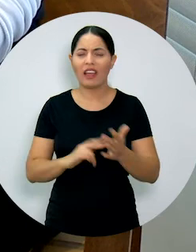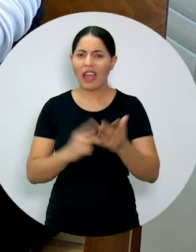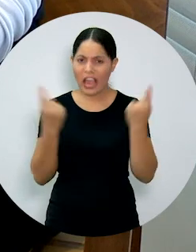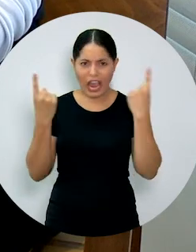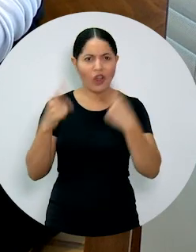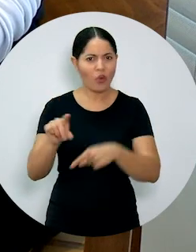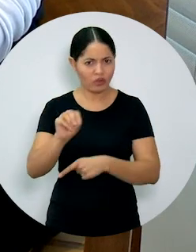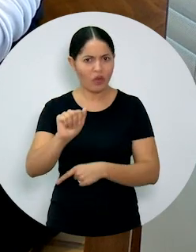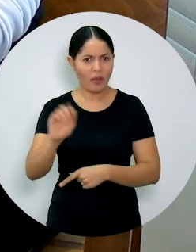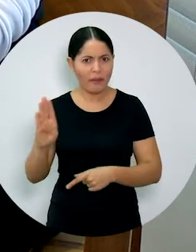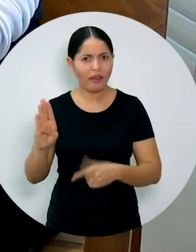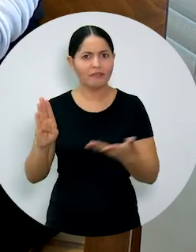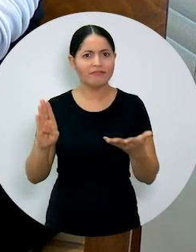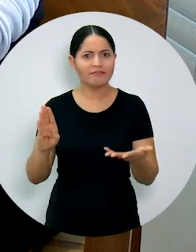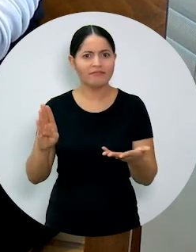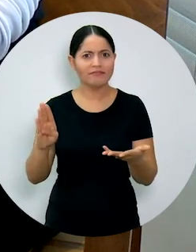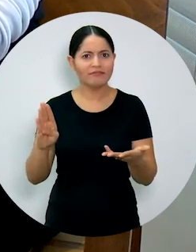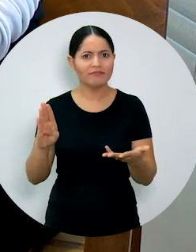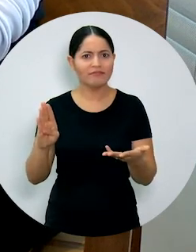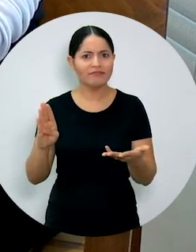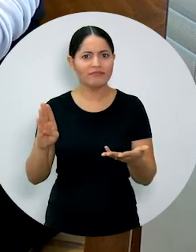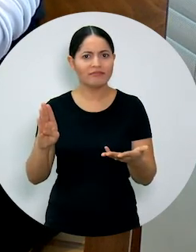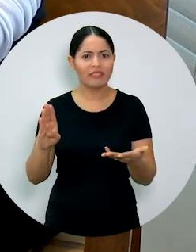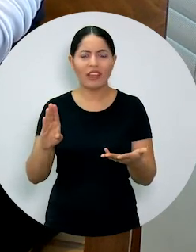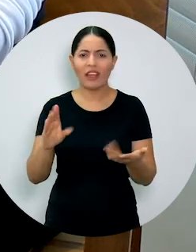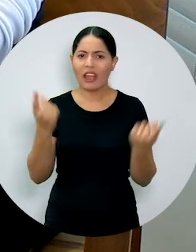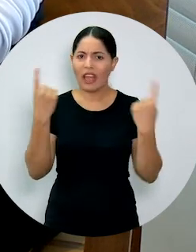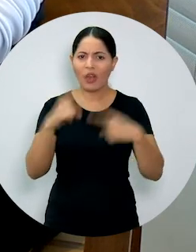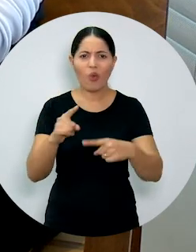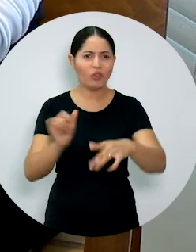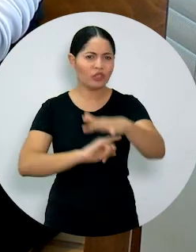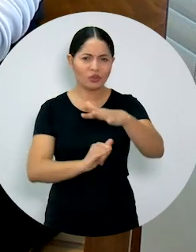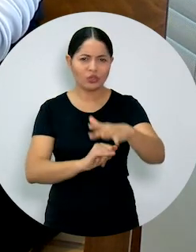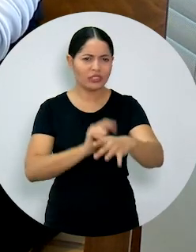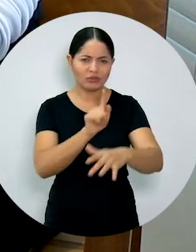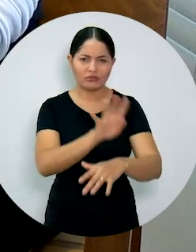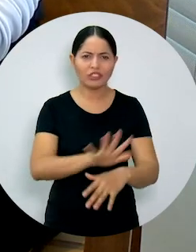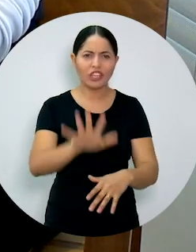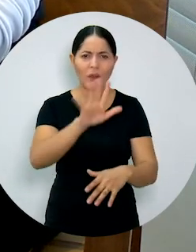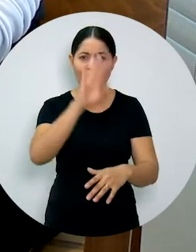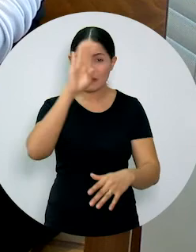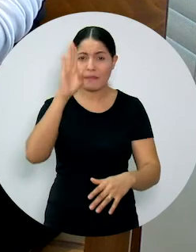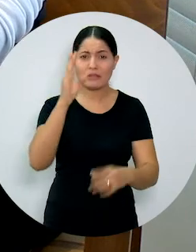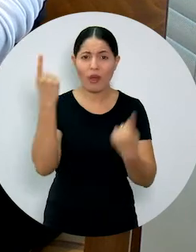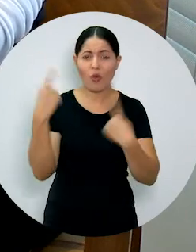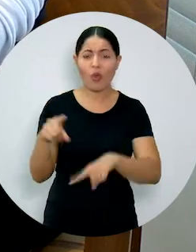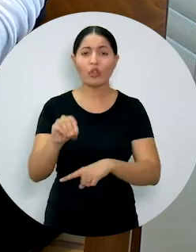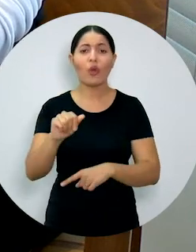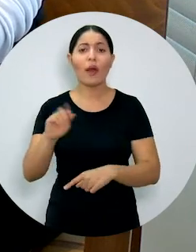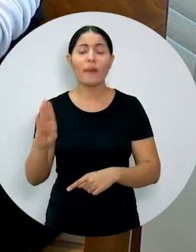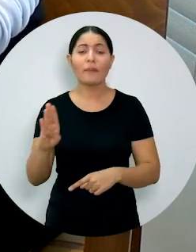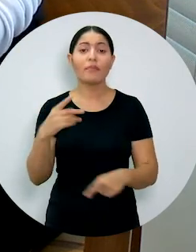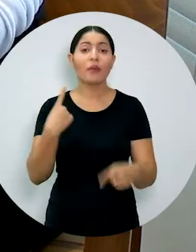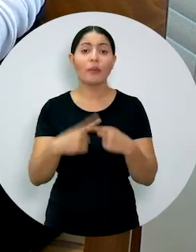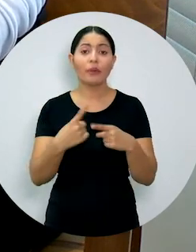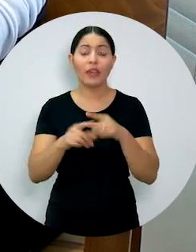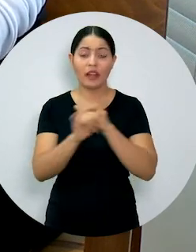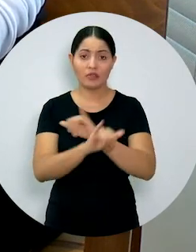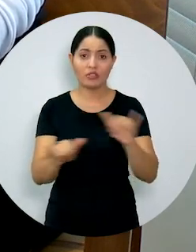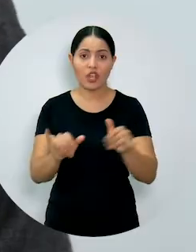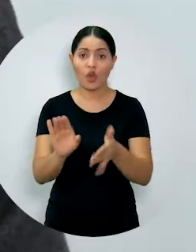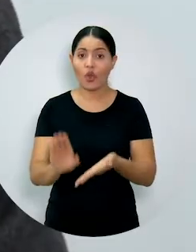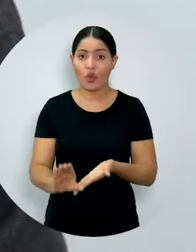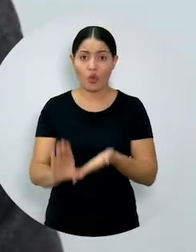Na verdade, isso é feito contra a ordem dos advogados. É feito contra todas as instituições, mas principalmente contra a ordem dos advogados. Até porque se